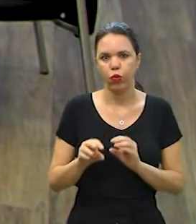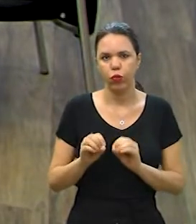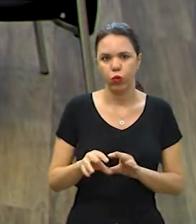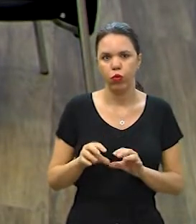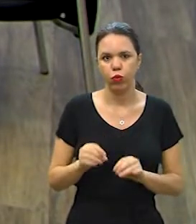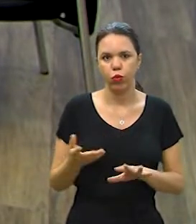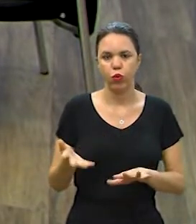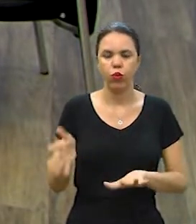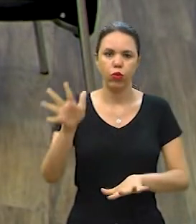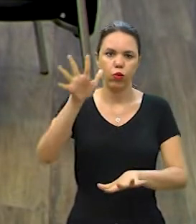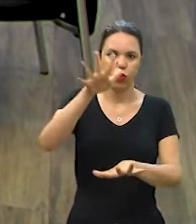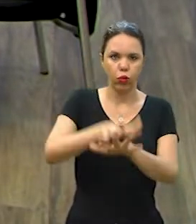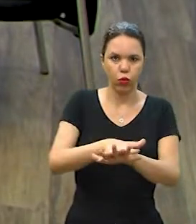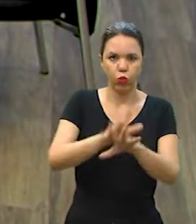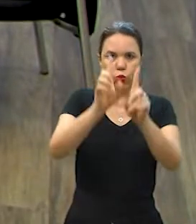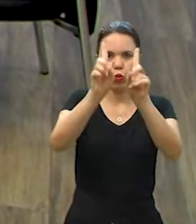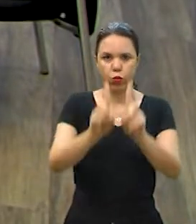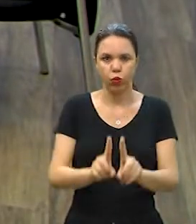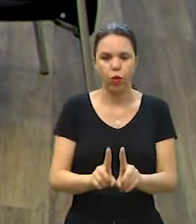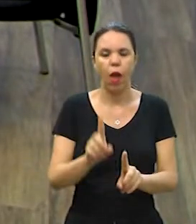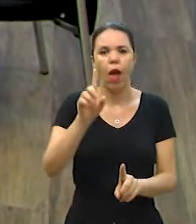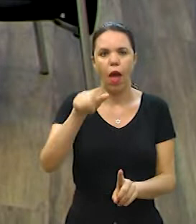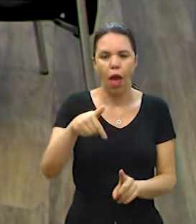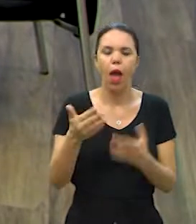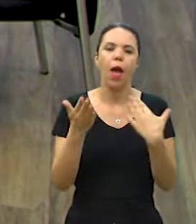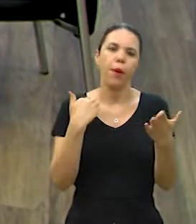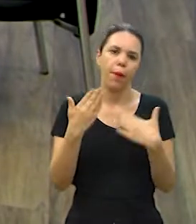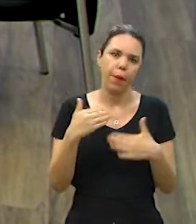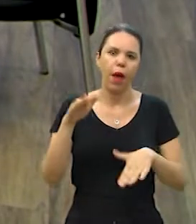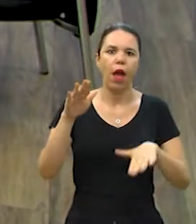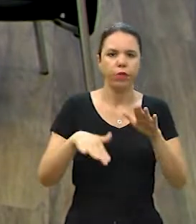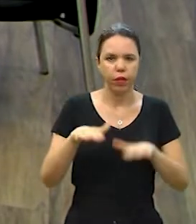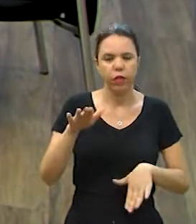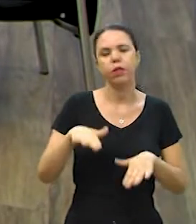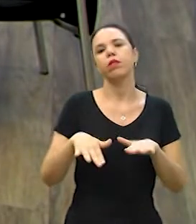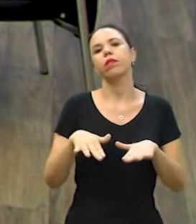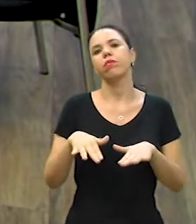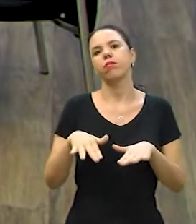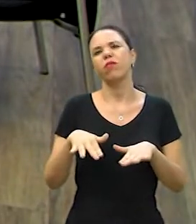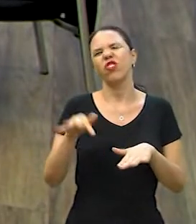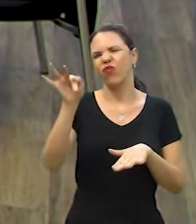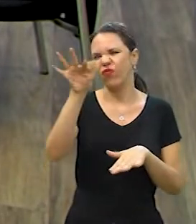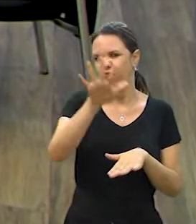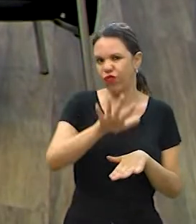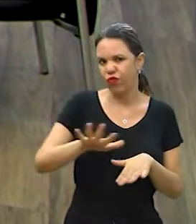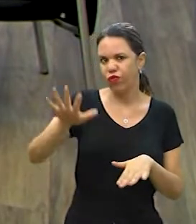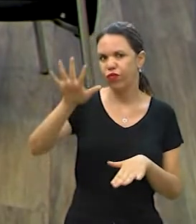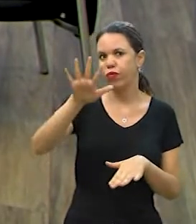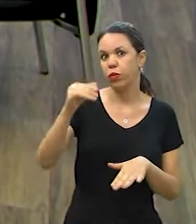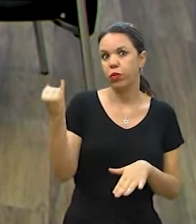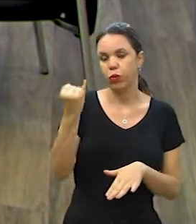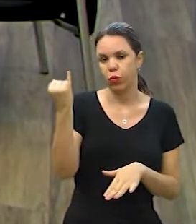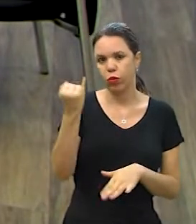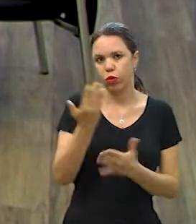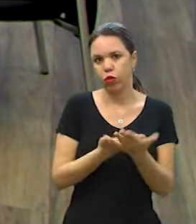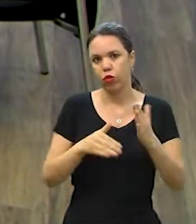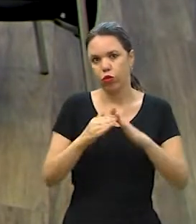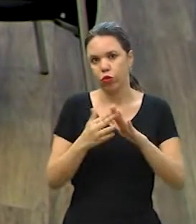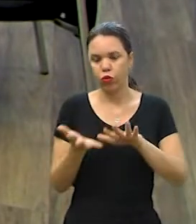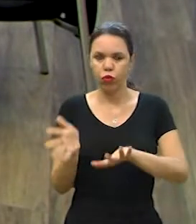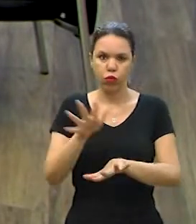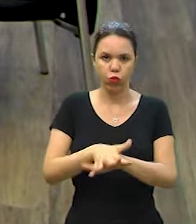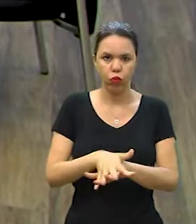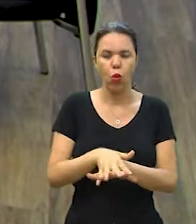educação inclusiva das pessoas com deficiência, que é um debate até que às vezes vem em esfera federal sobre a importância da